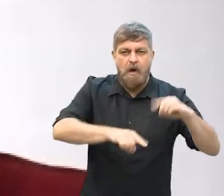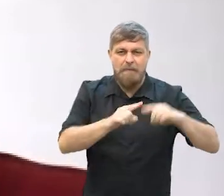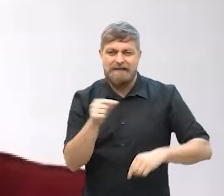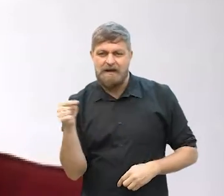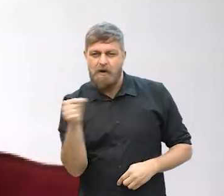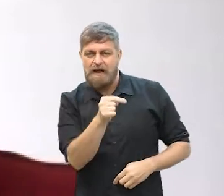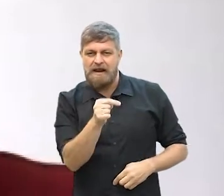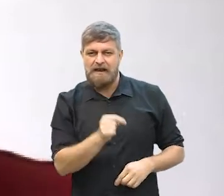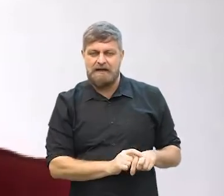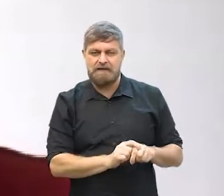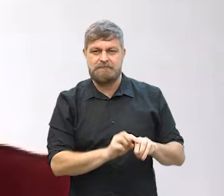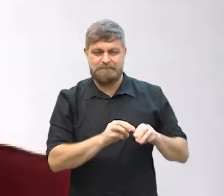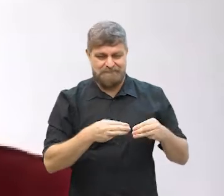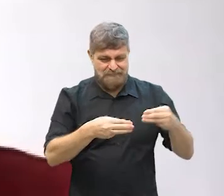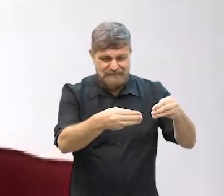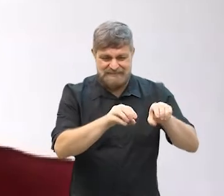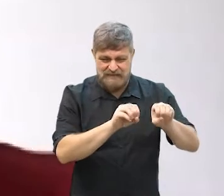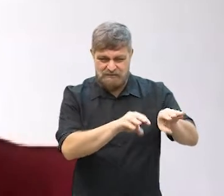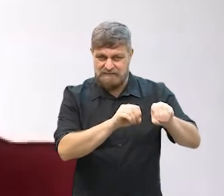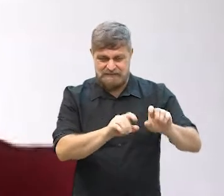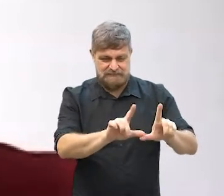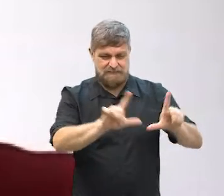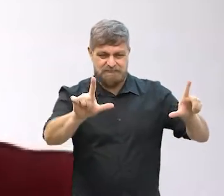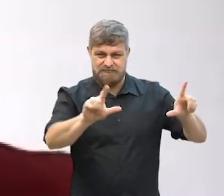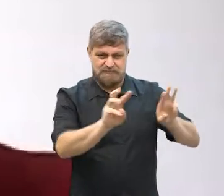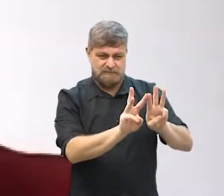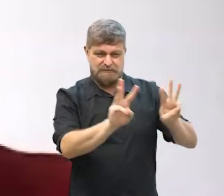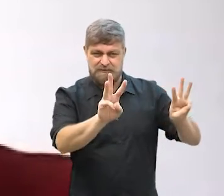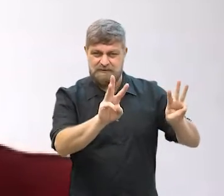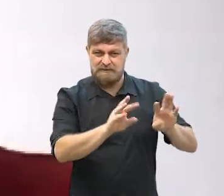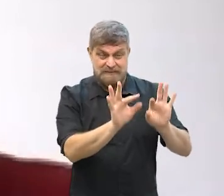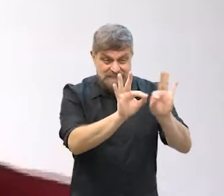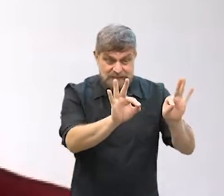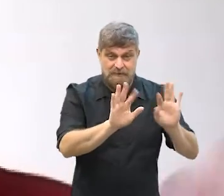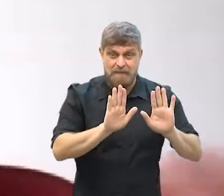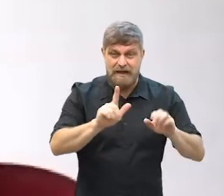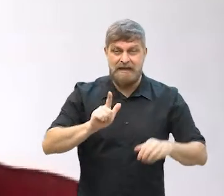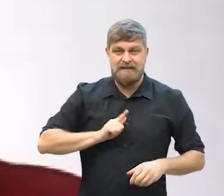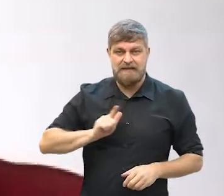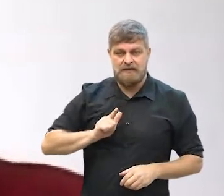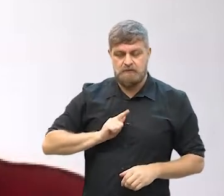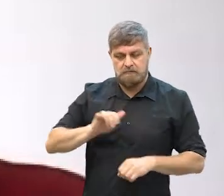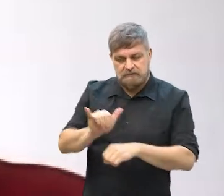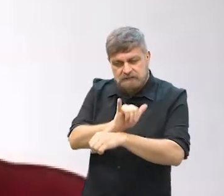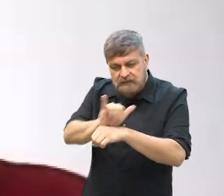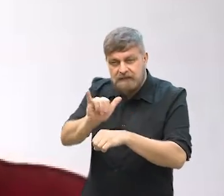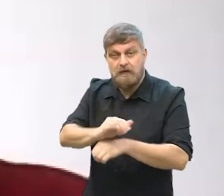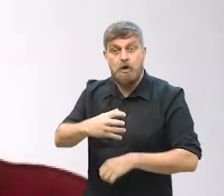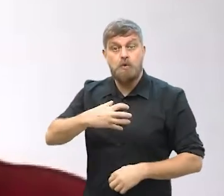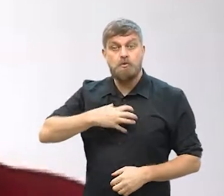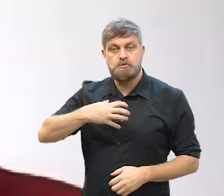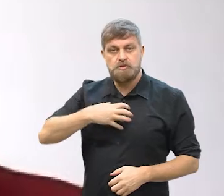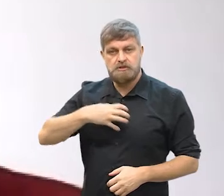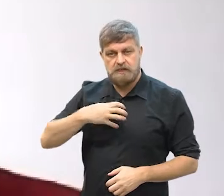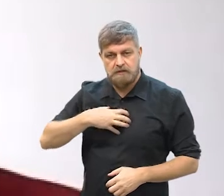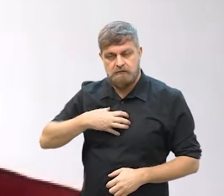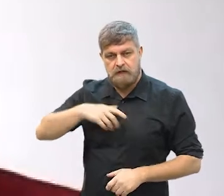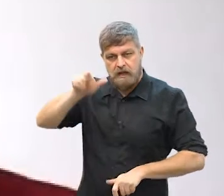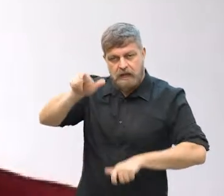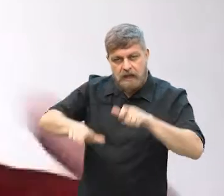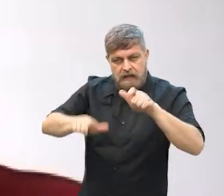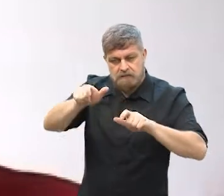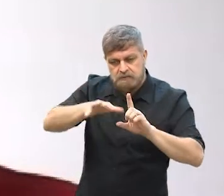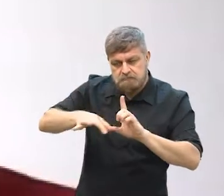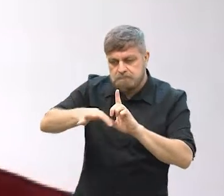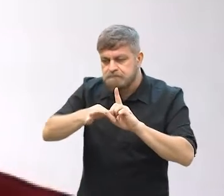material disponibilizado apenas pelo Ministério da Educação, numa fonte simples, mas num formato que, de certa forma,